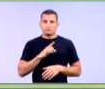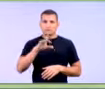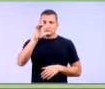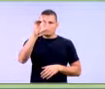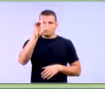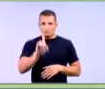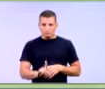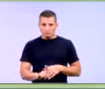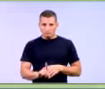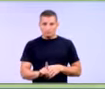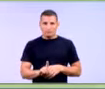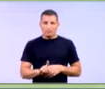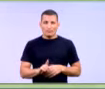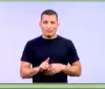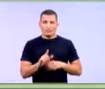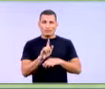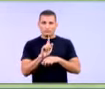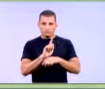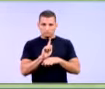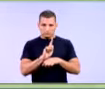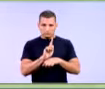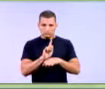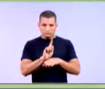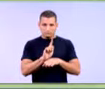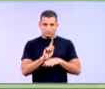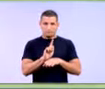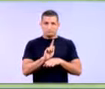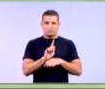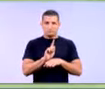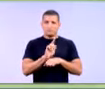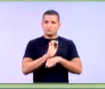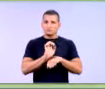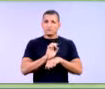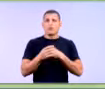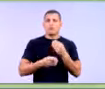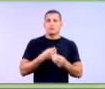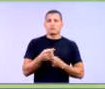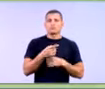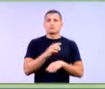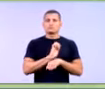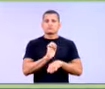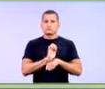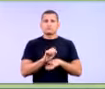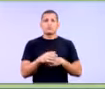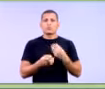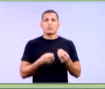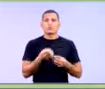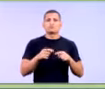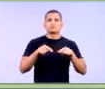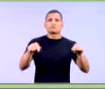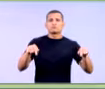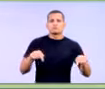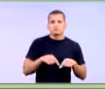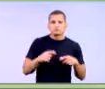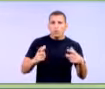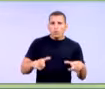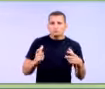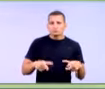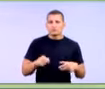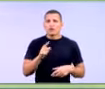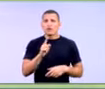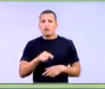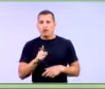direito gerenciar esse estágio. Como é que vai ser esse estágio? Esse estágio vai acontecer em que ambiente? Ele é um